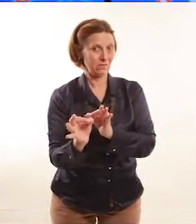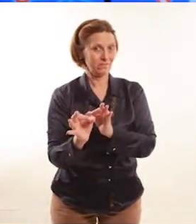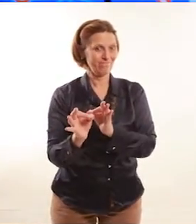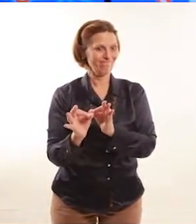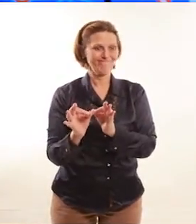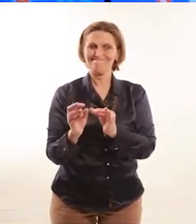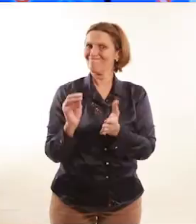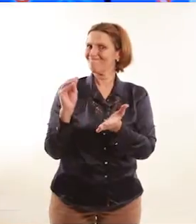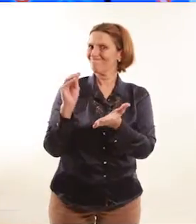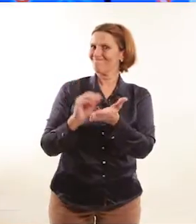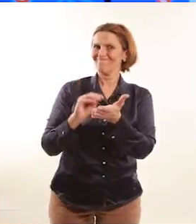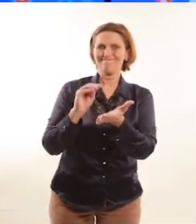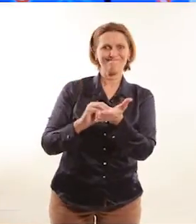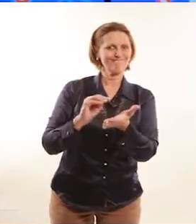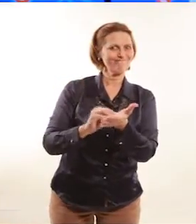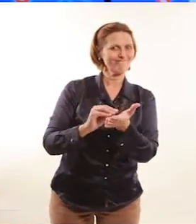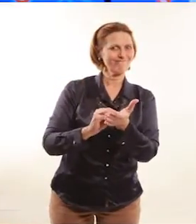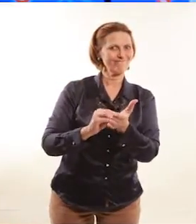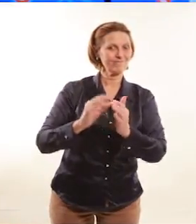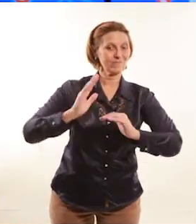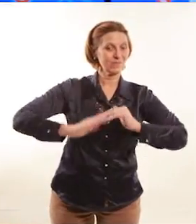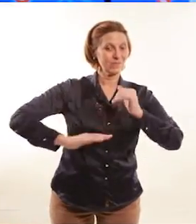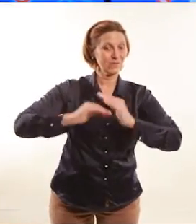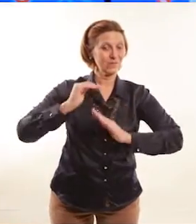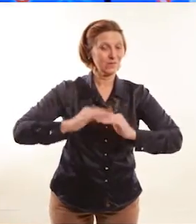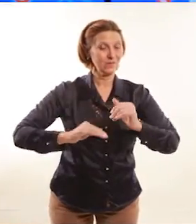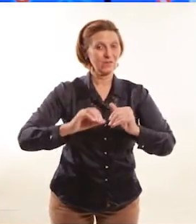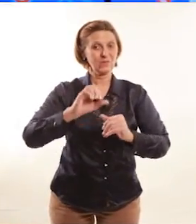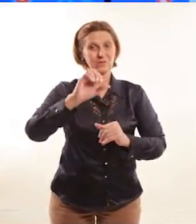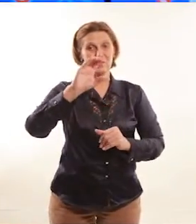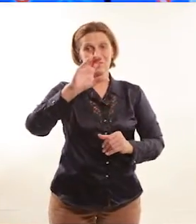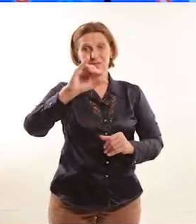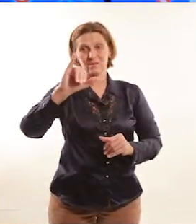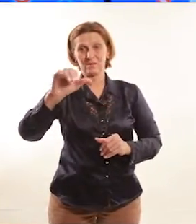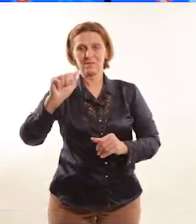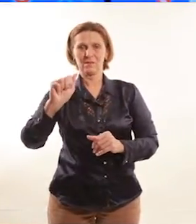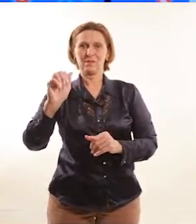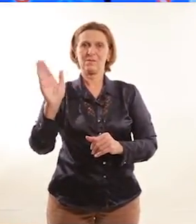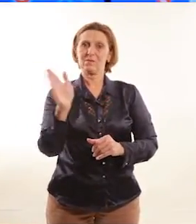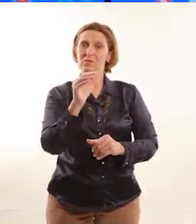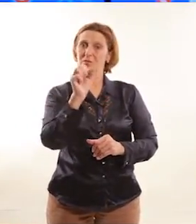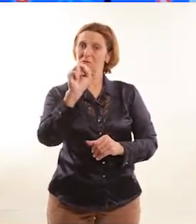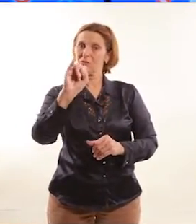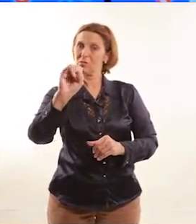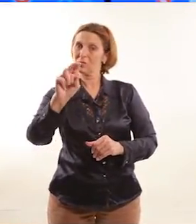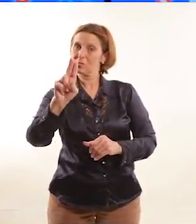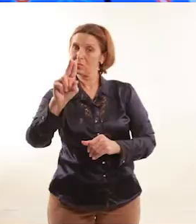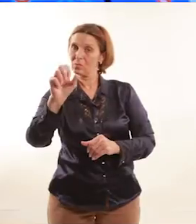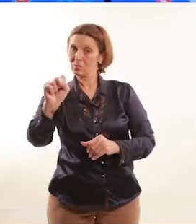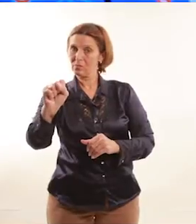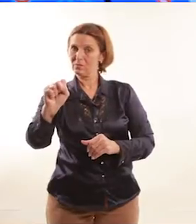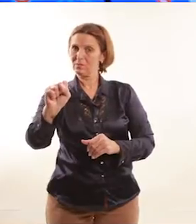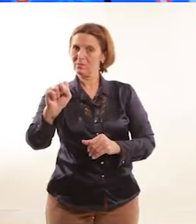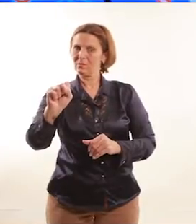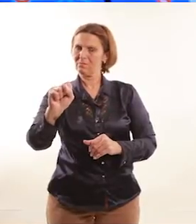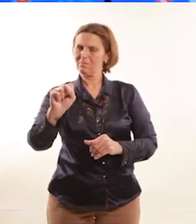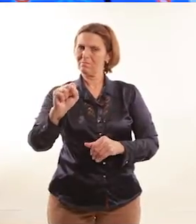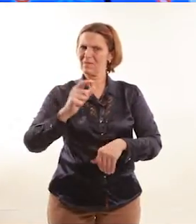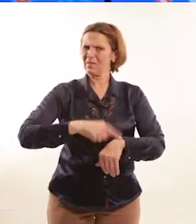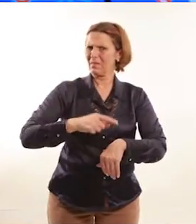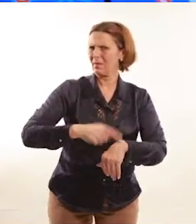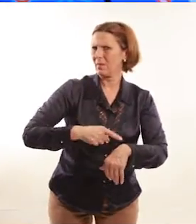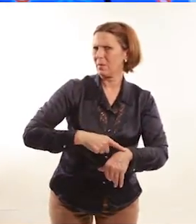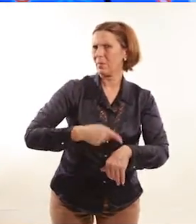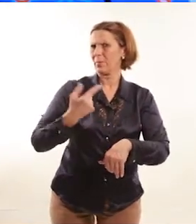a reprodução das informações no SIA-SUS. Então, depende muito do tempo que eu estou sem o meu repasse. Pode